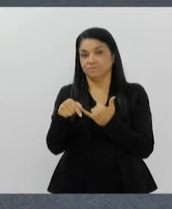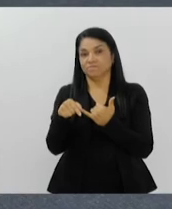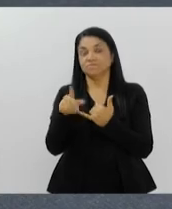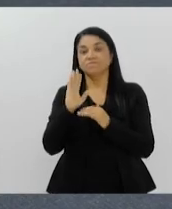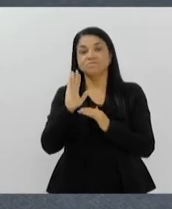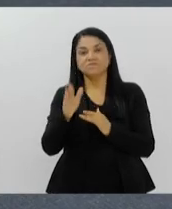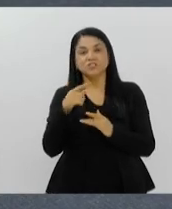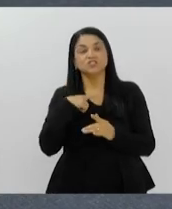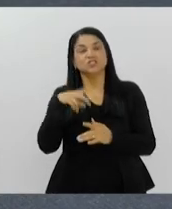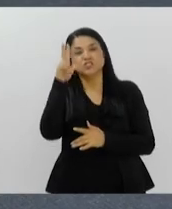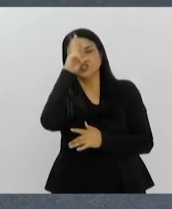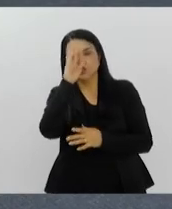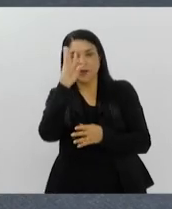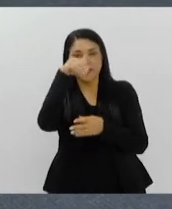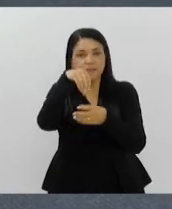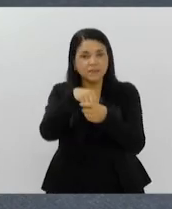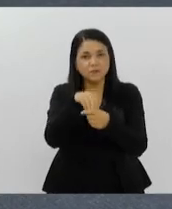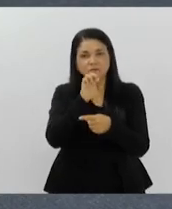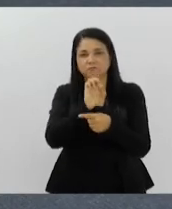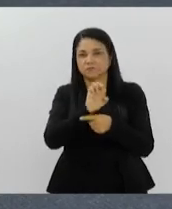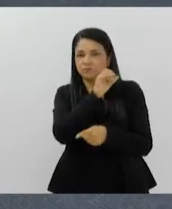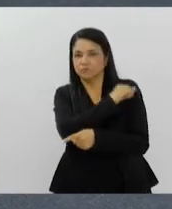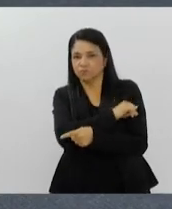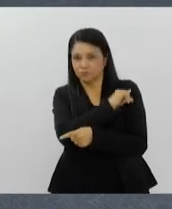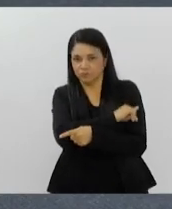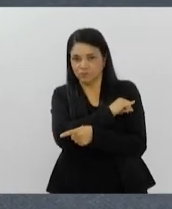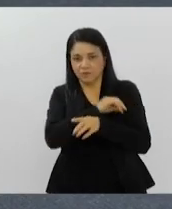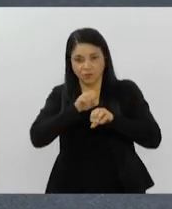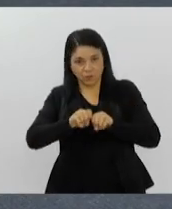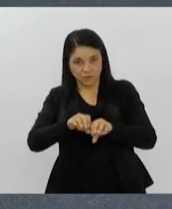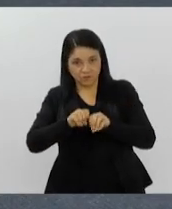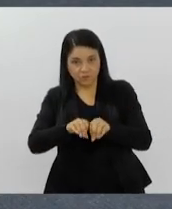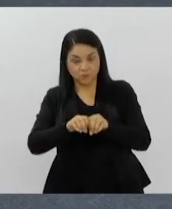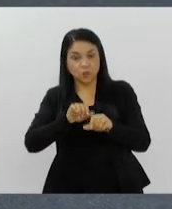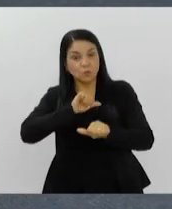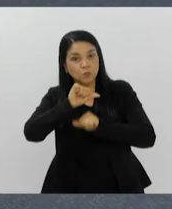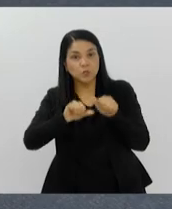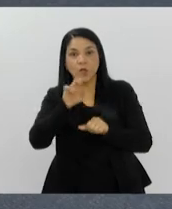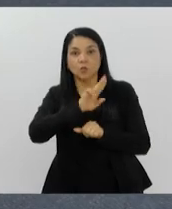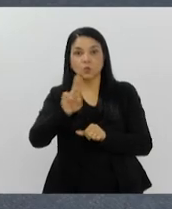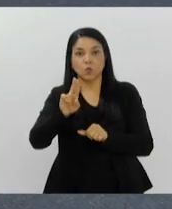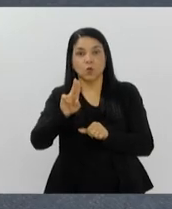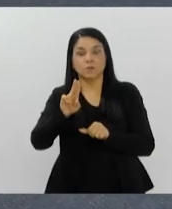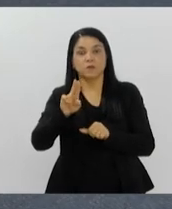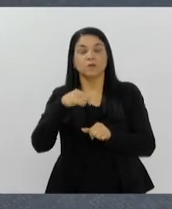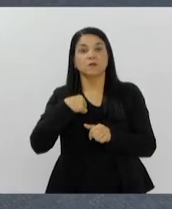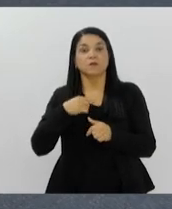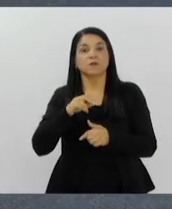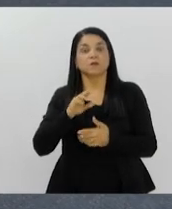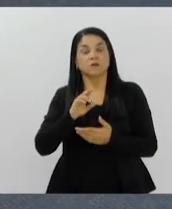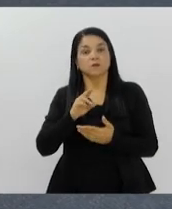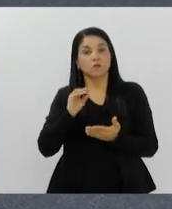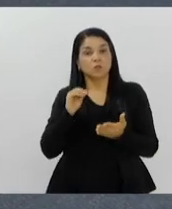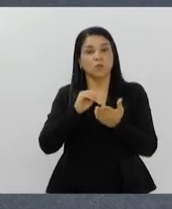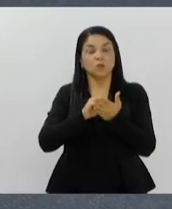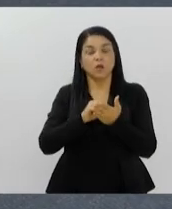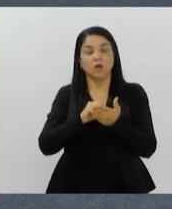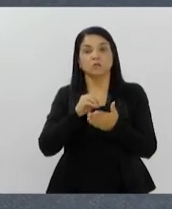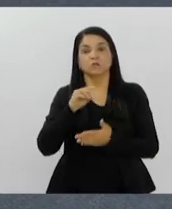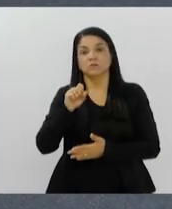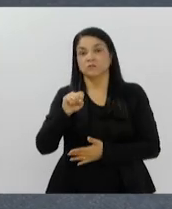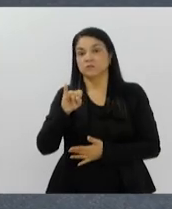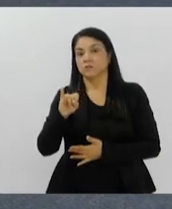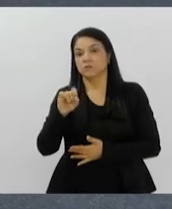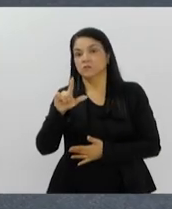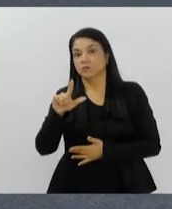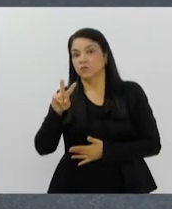uma história na educação do Estado do Rio de Janeiro, trocaram o nome da escola e colocaram a escola Silvio Santos. A comunidade escolar está